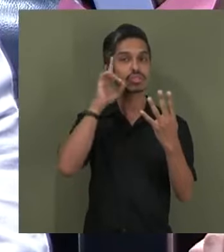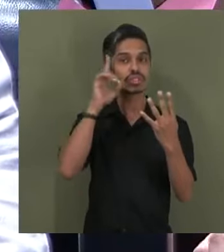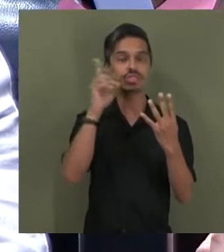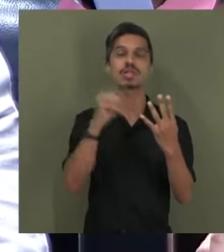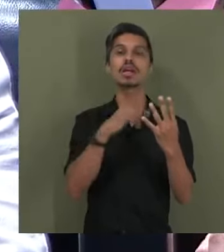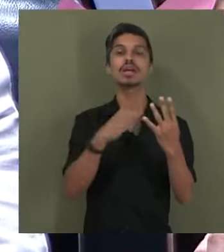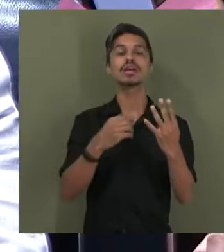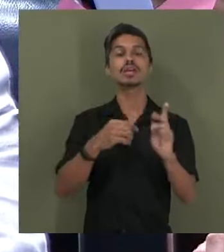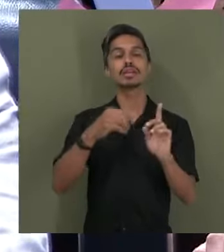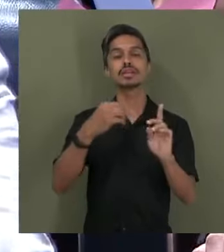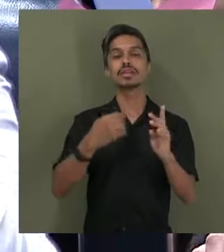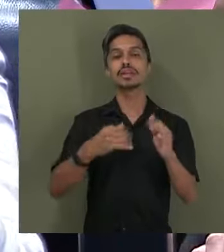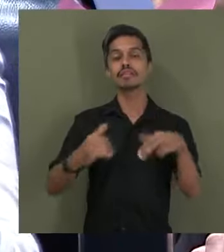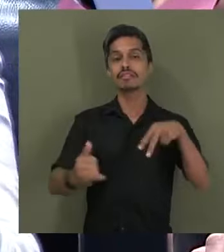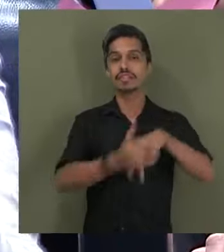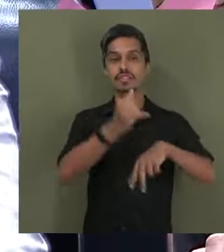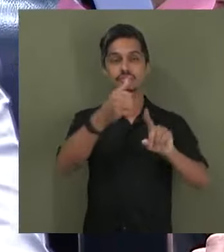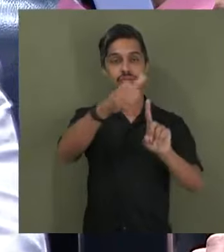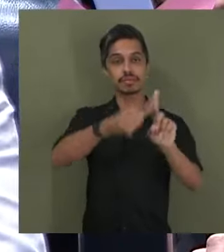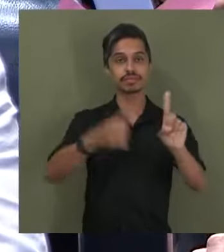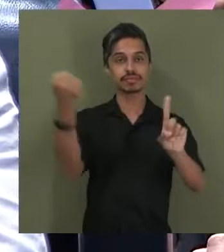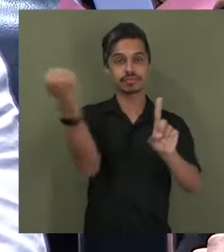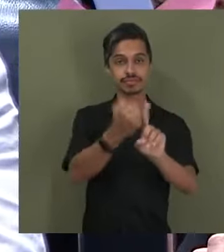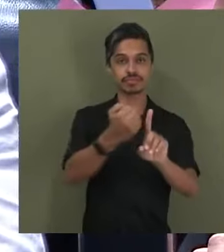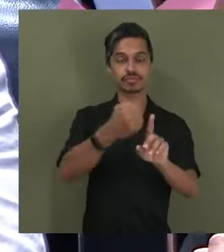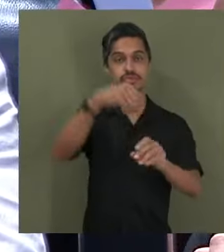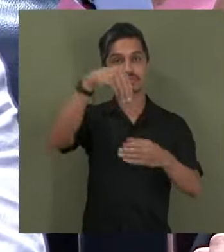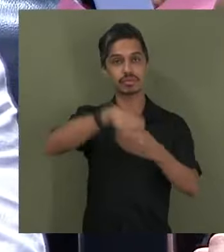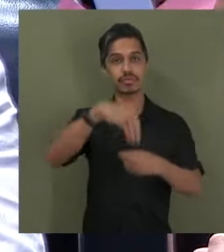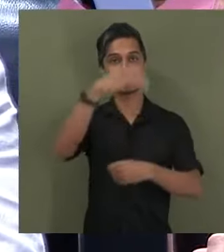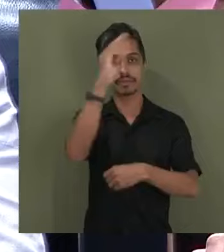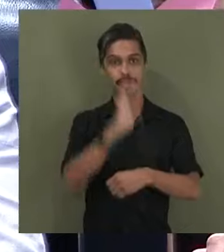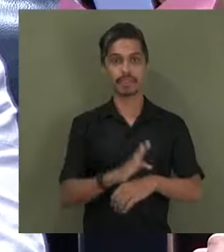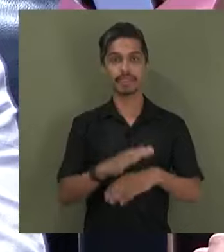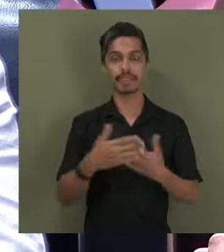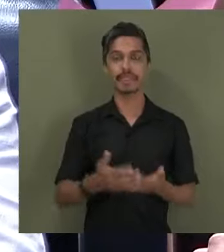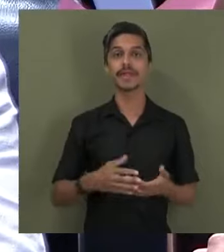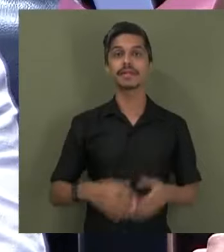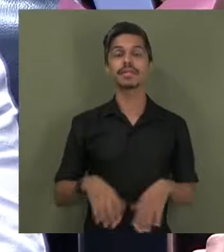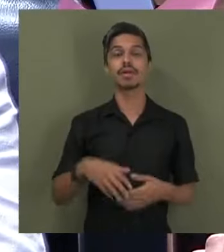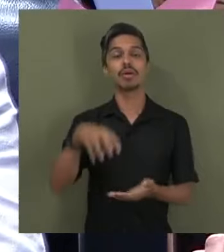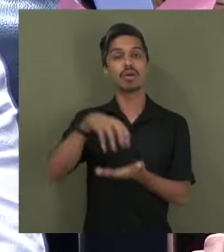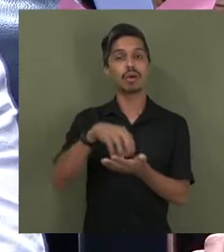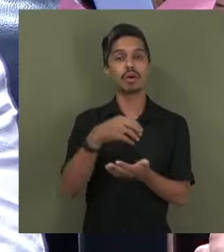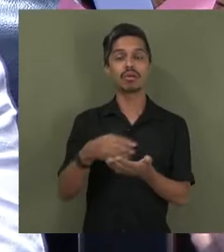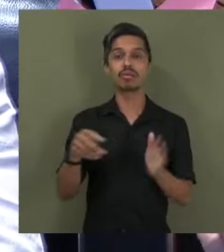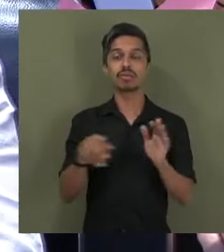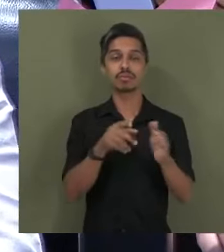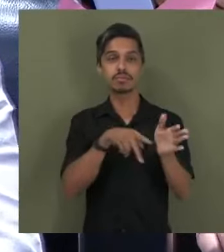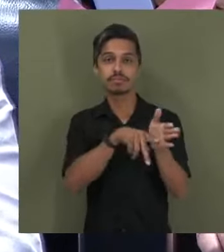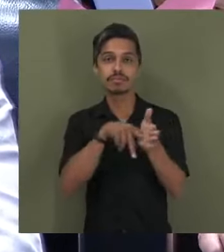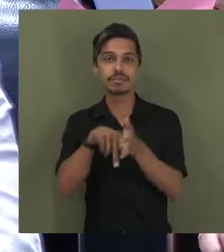Conforme o mais recente Anuário Brasileiro de Segurança Pública, apenas no ano de 2022,